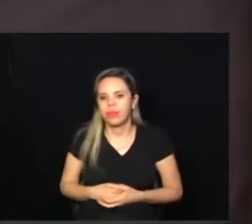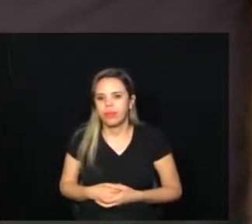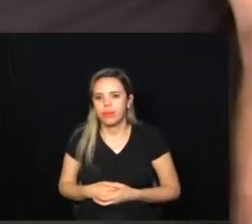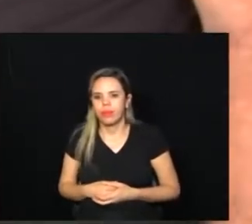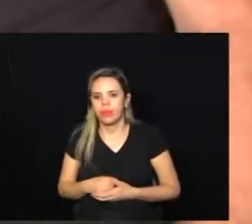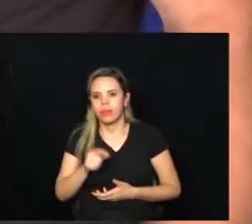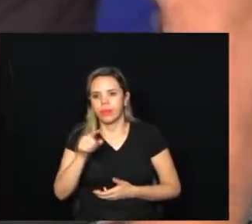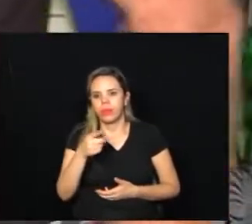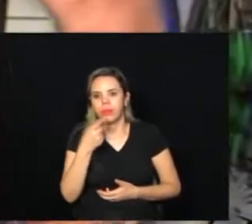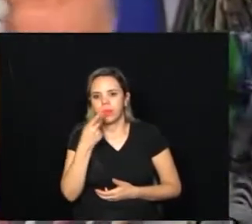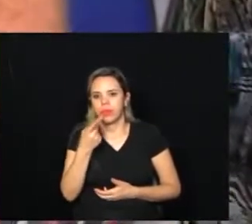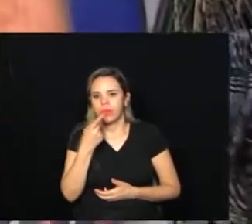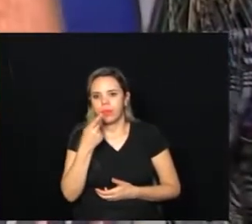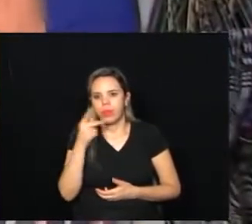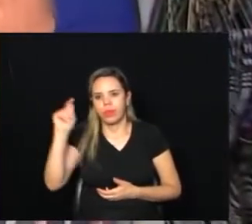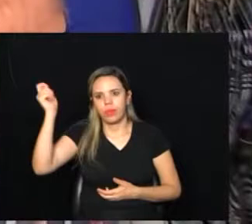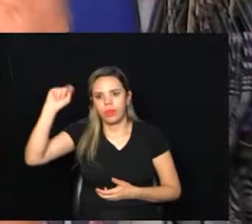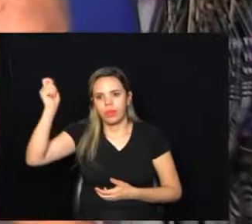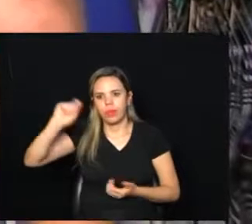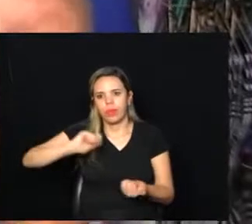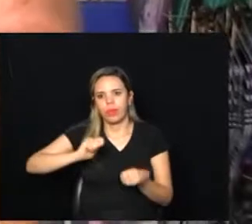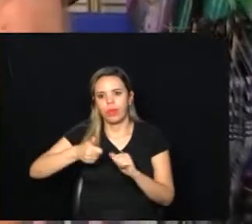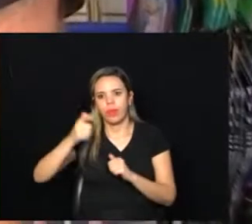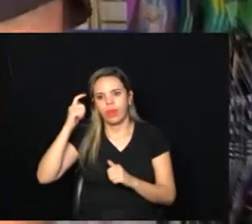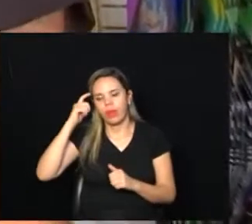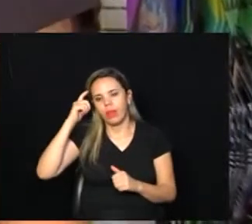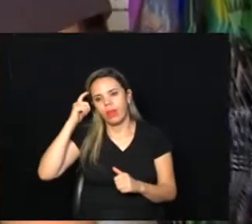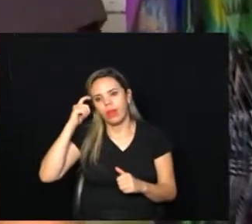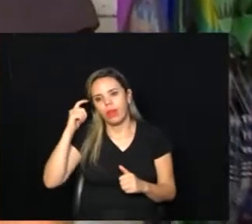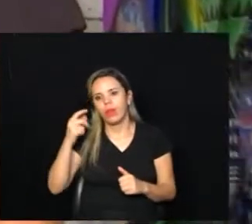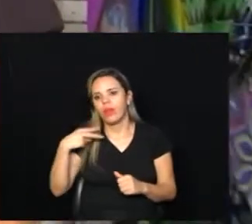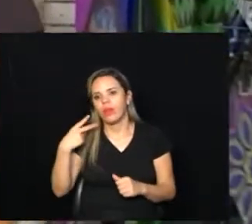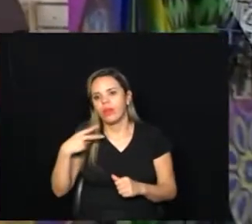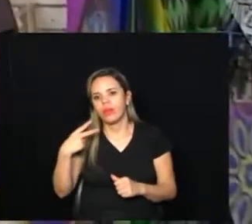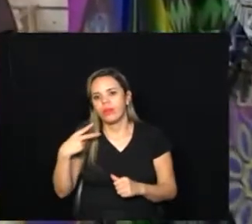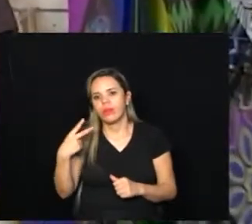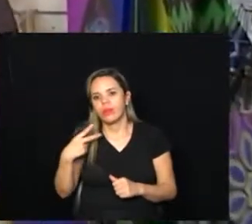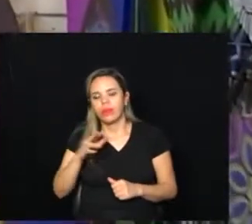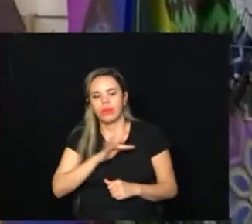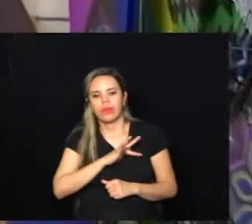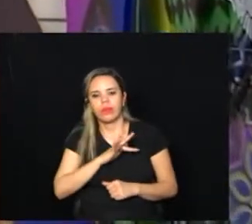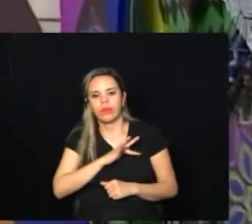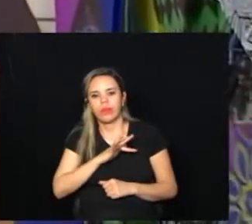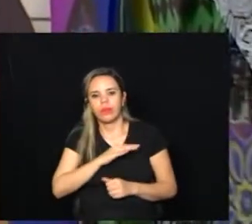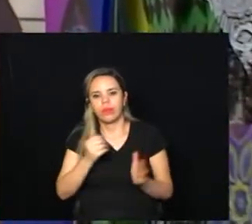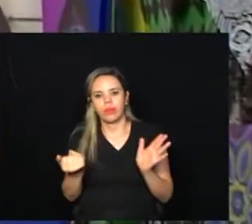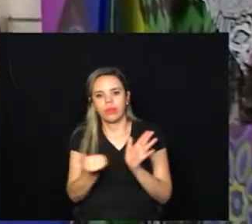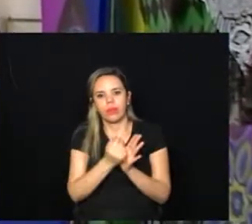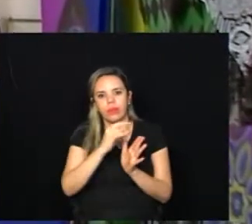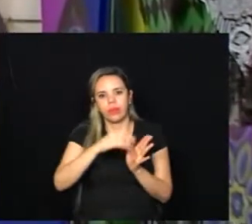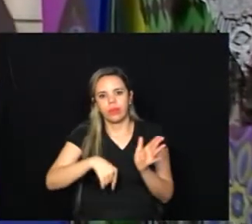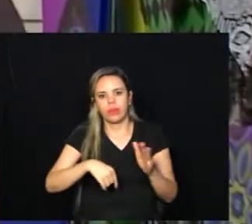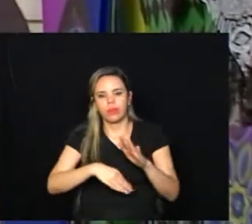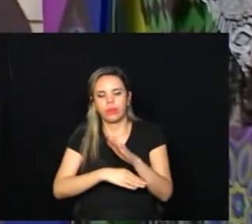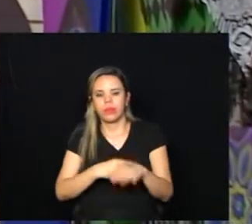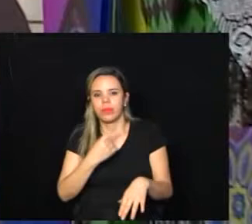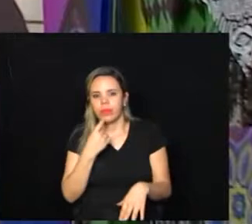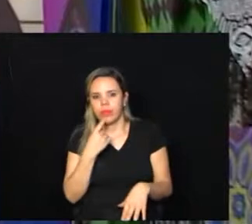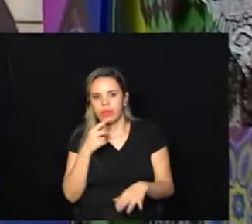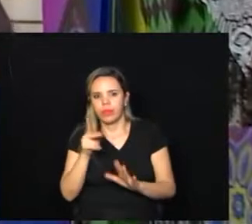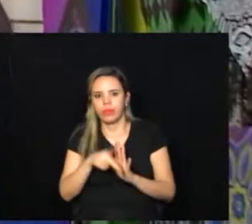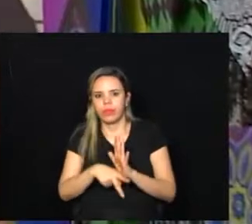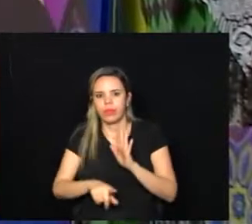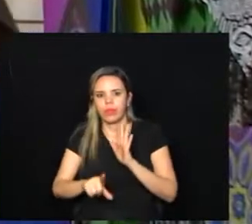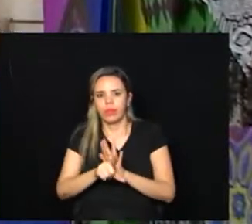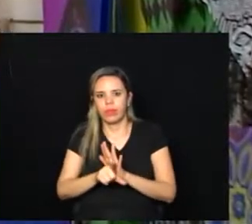Inclusive, você citou aí que pipa é um esporte, né? O vereador Fernando Mendes protocolou na Câmara Municipal de Campinas um projeto